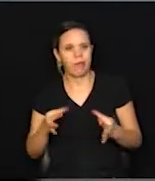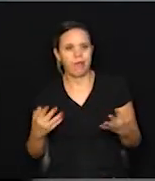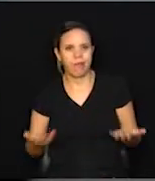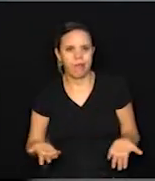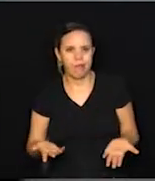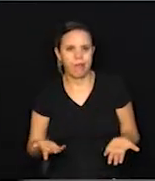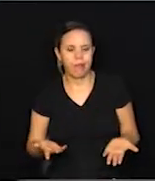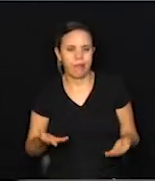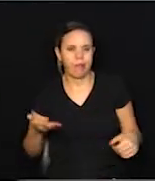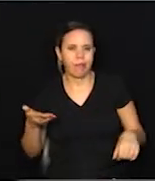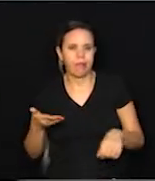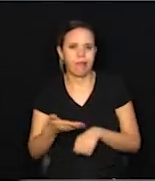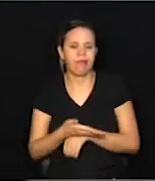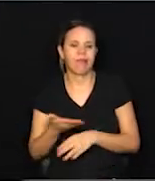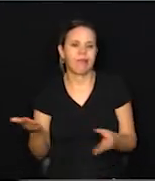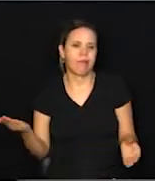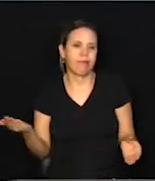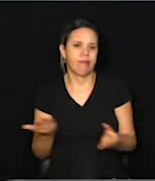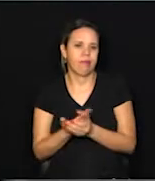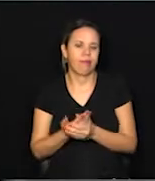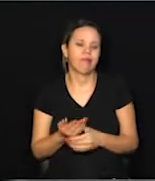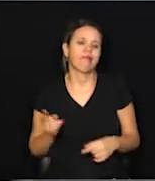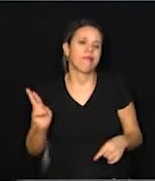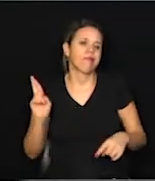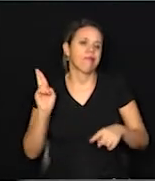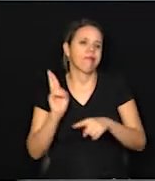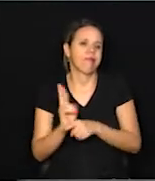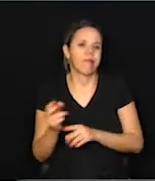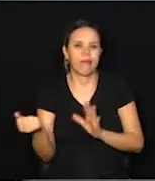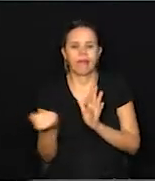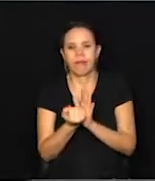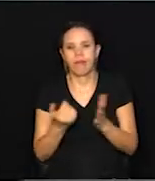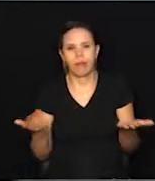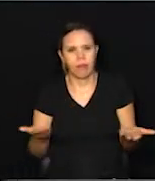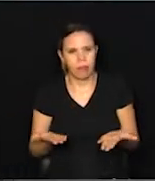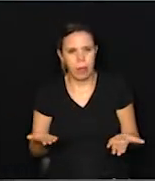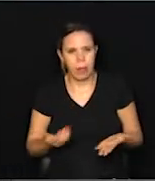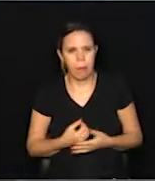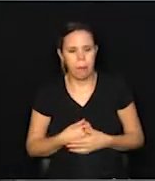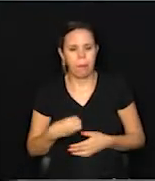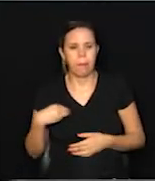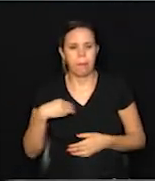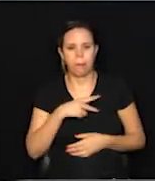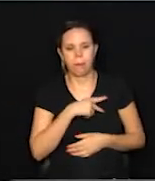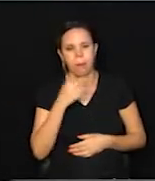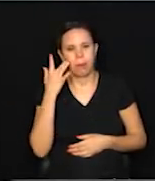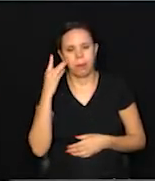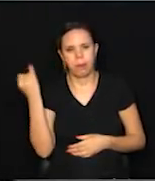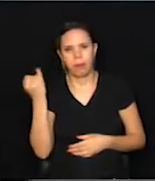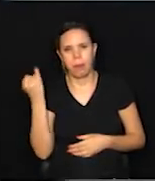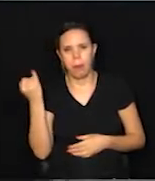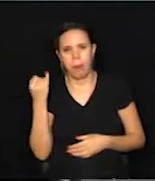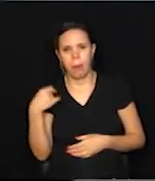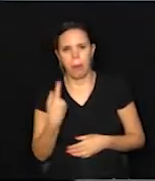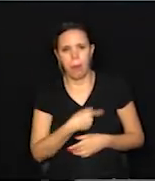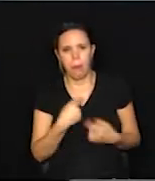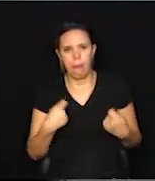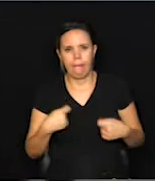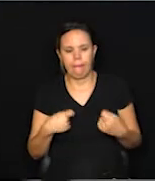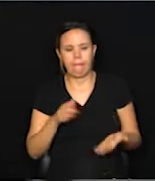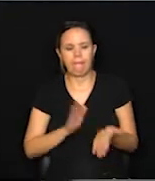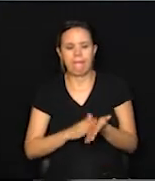tratamento. Então, nós estamos entrando com essa representação, protocolamos no dia de hoje, E acho que é importante, porque a gente precisa